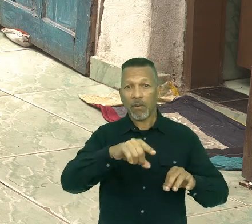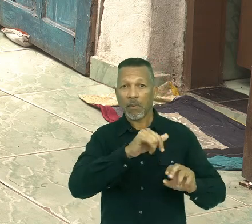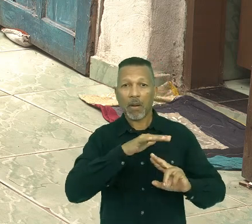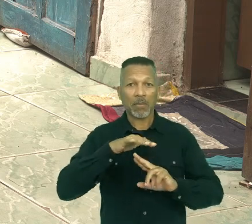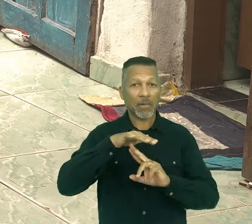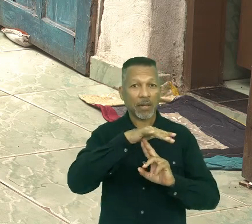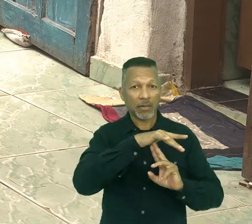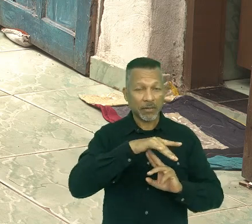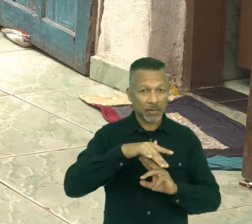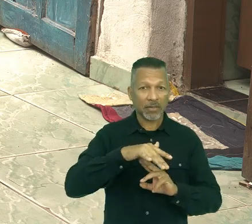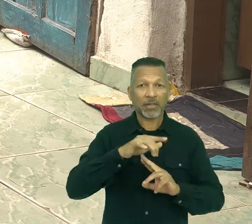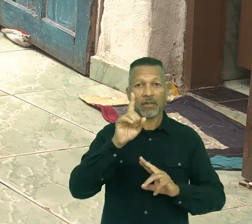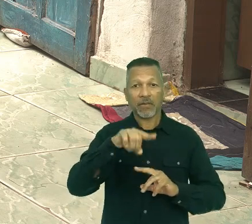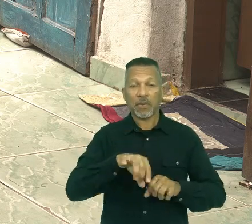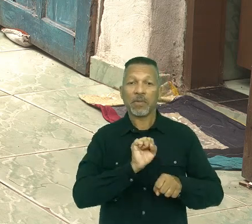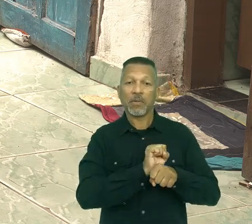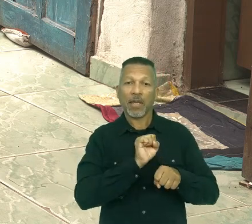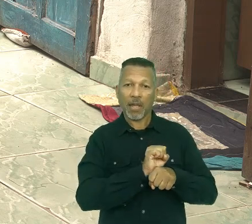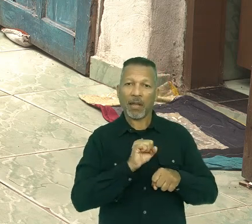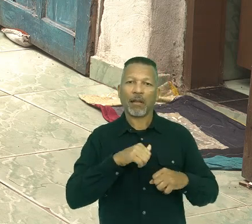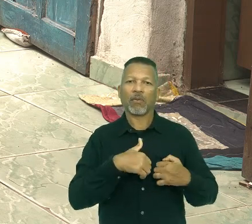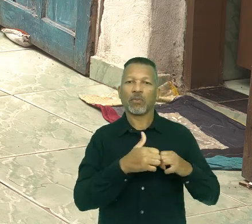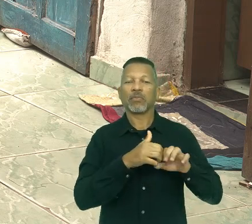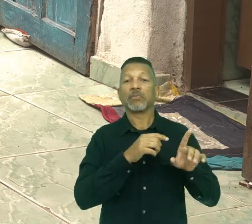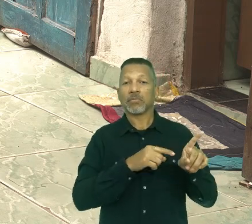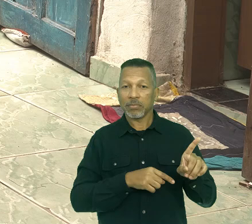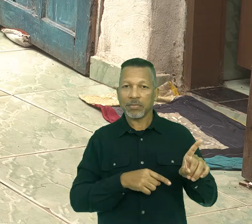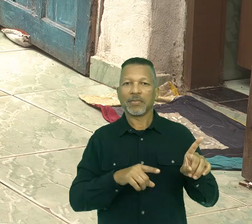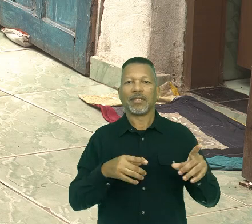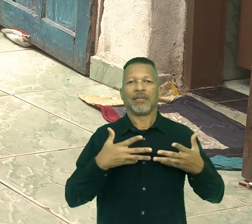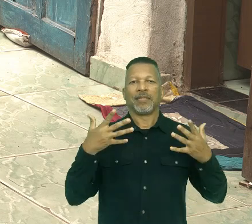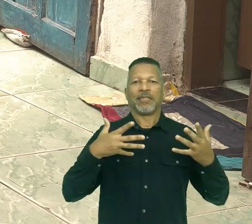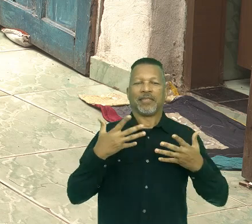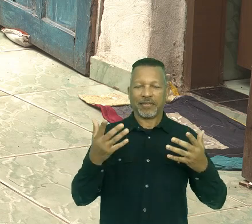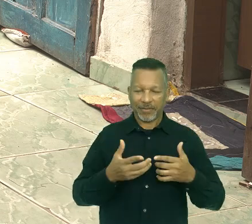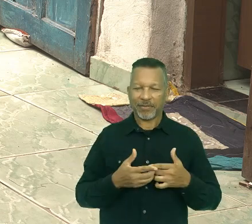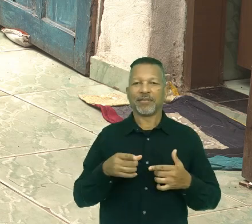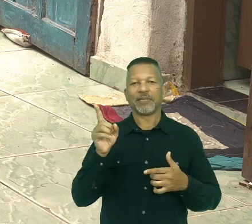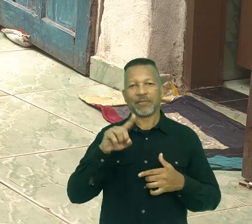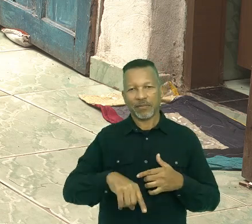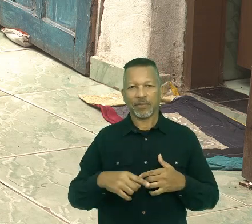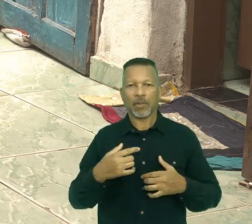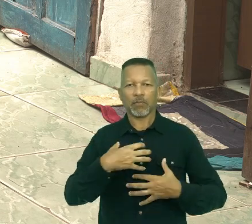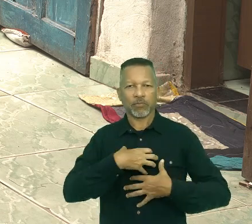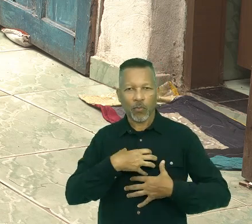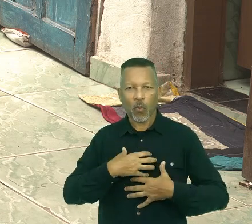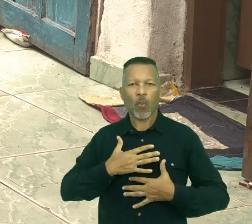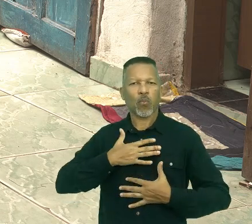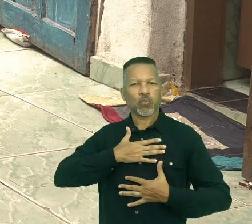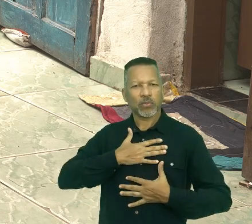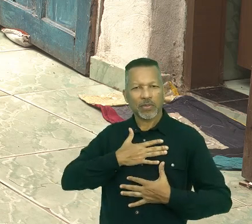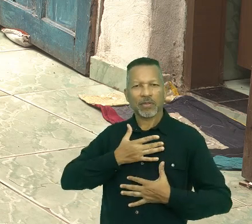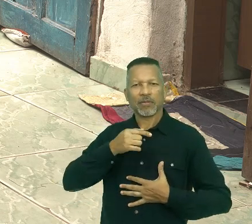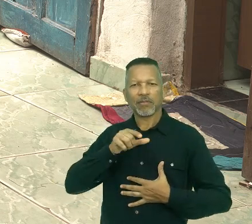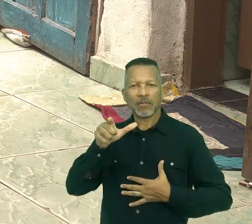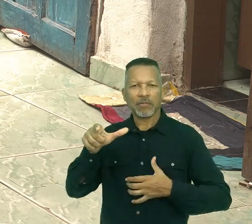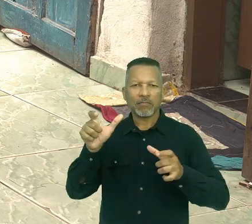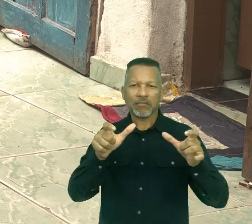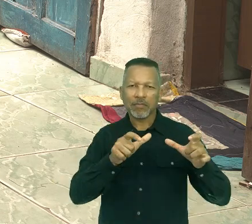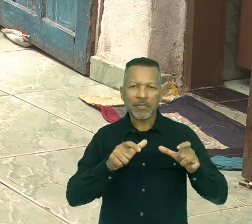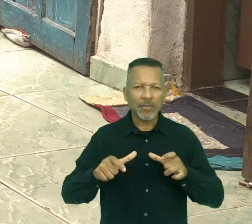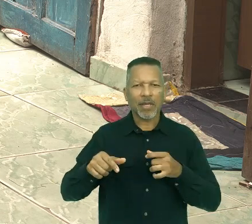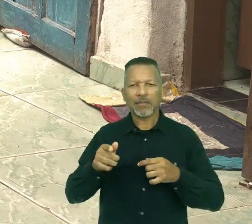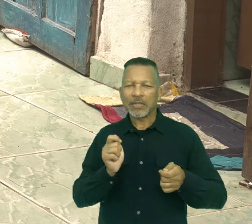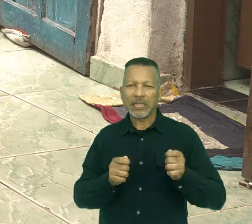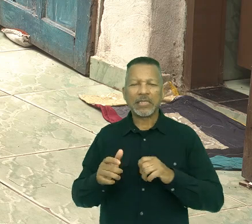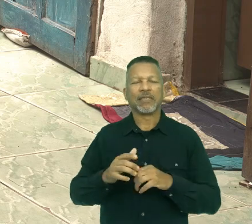praça e vou esperar com o Lução, aquela alegria. A gente vai para Timóteo, vai lá para Jaguaraçu, Antônio